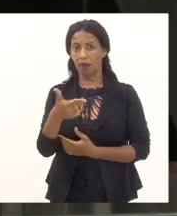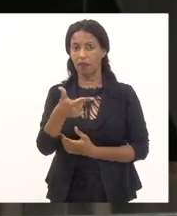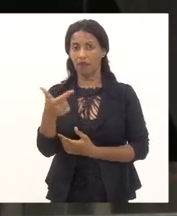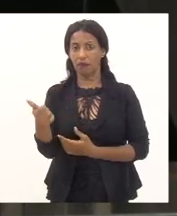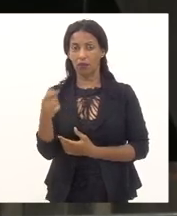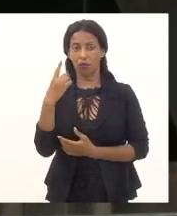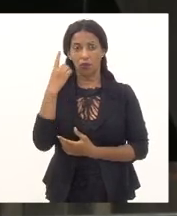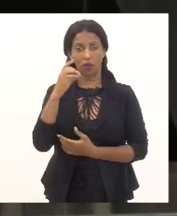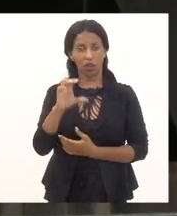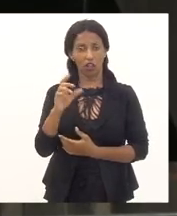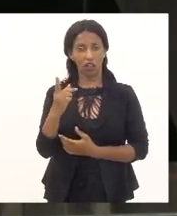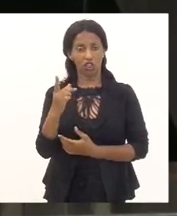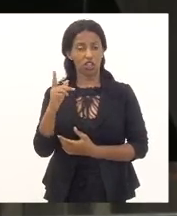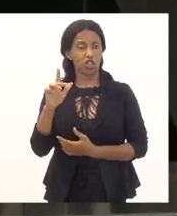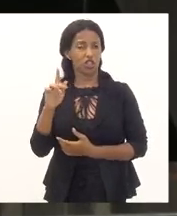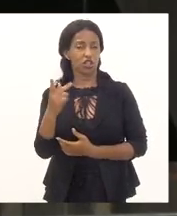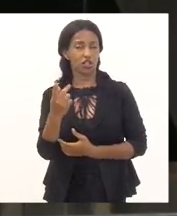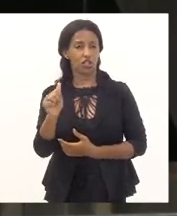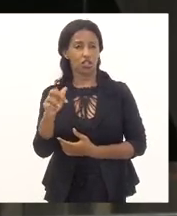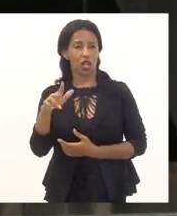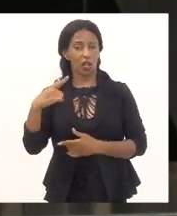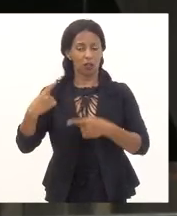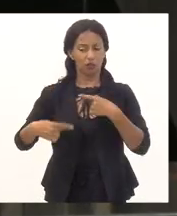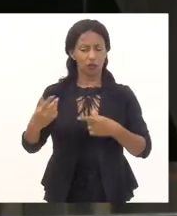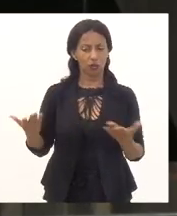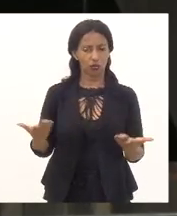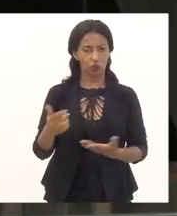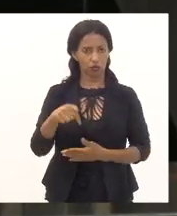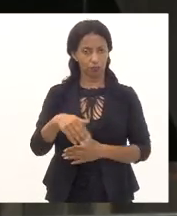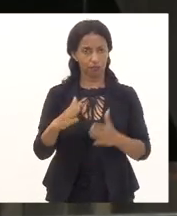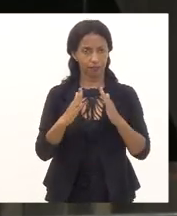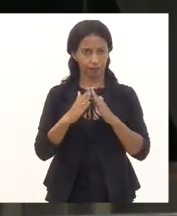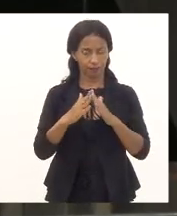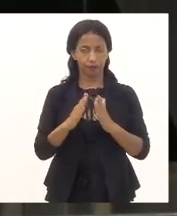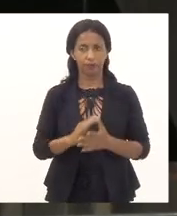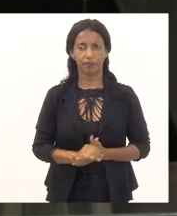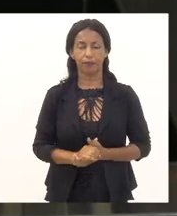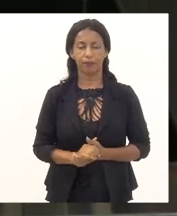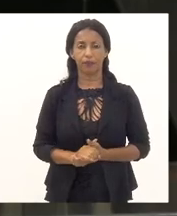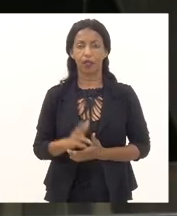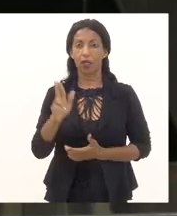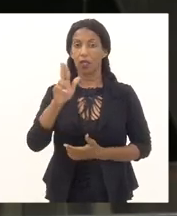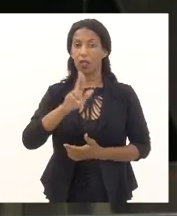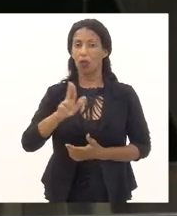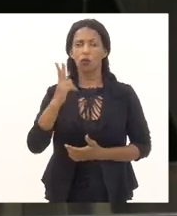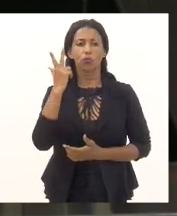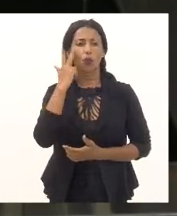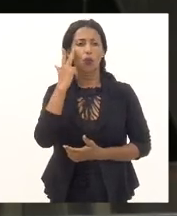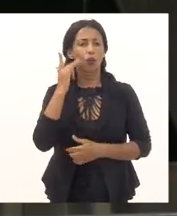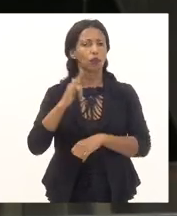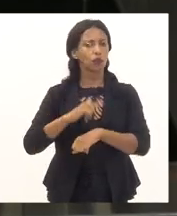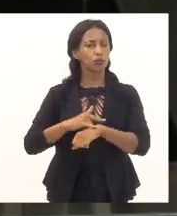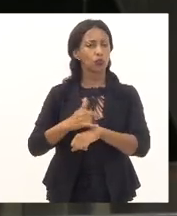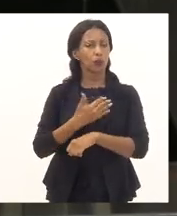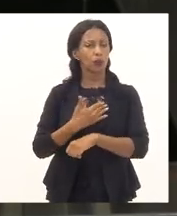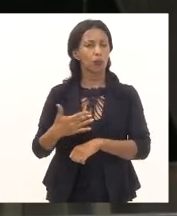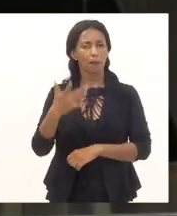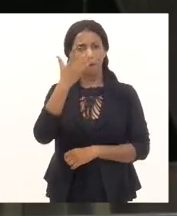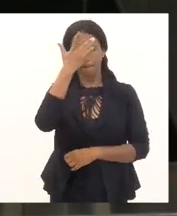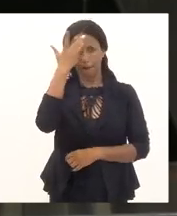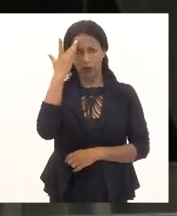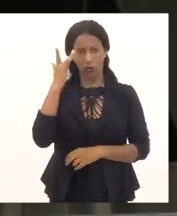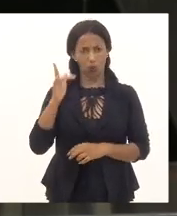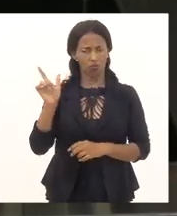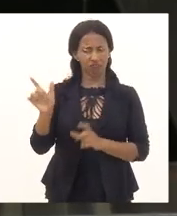4996/2021 do deputado Charles Batista, que foi discutido hoje nesta casa, que é o uso comum de banheiros públicos por pessoas do